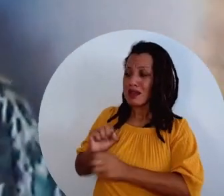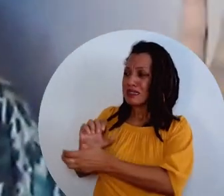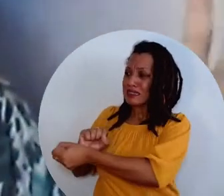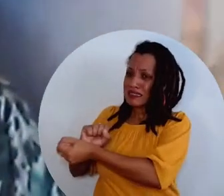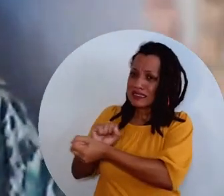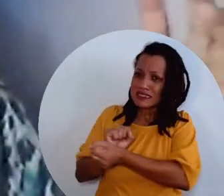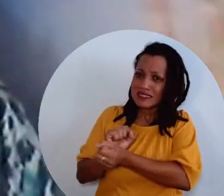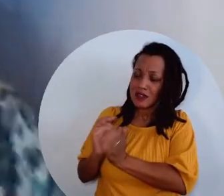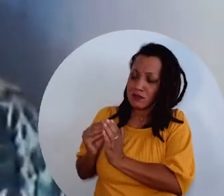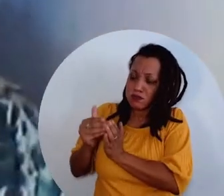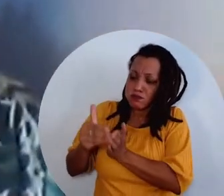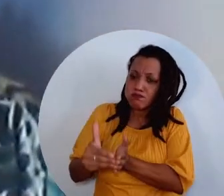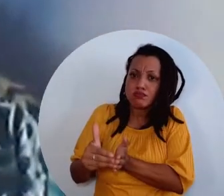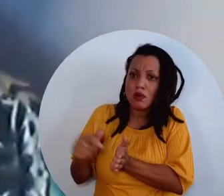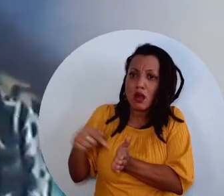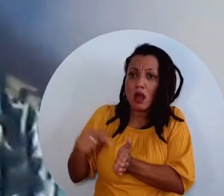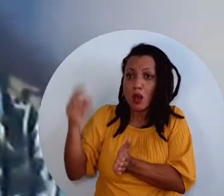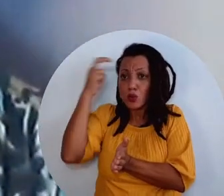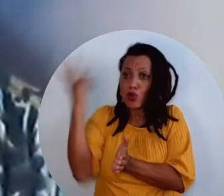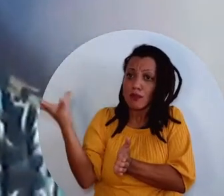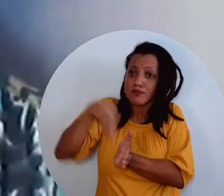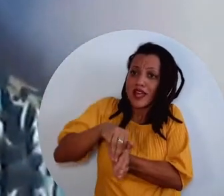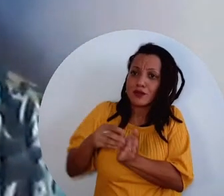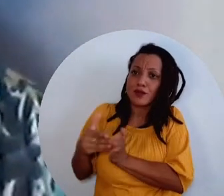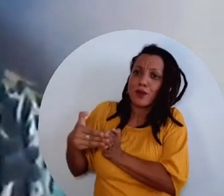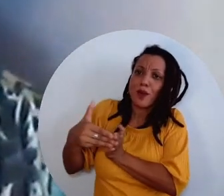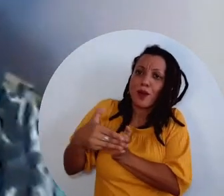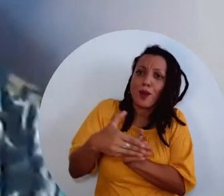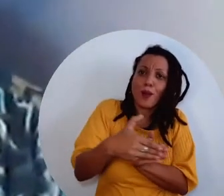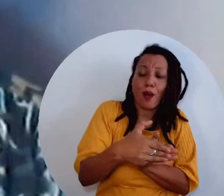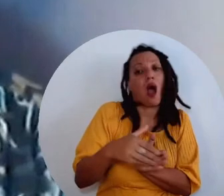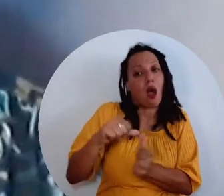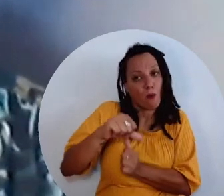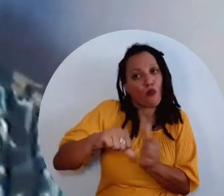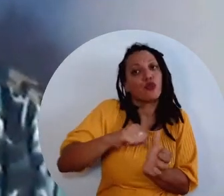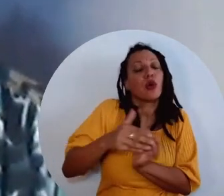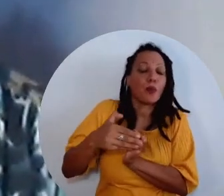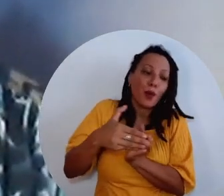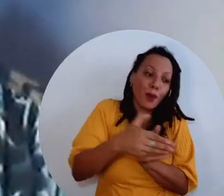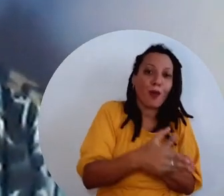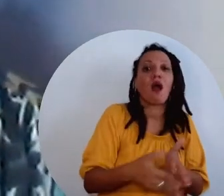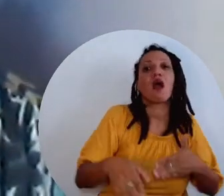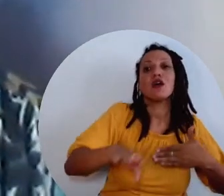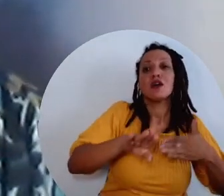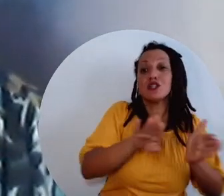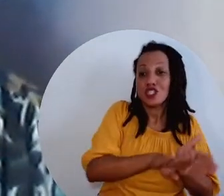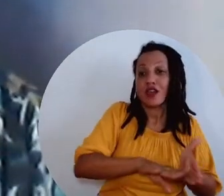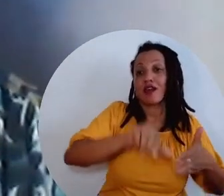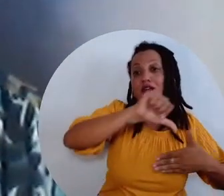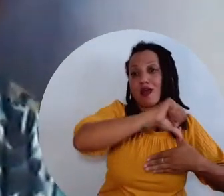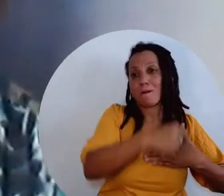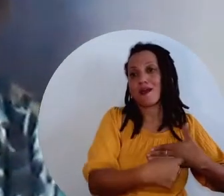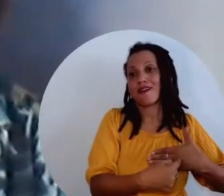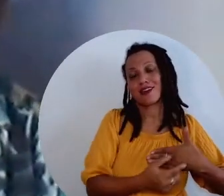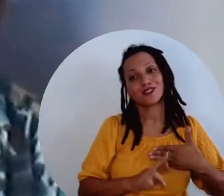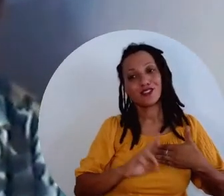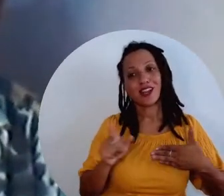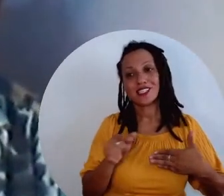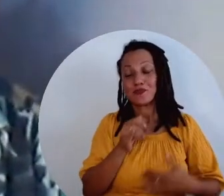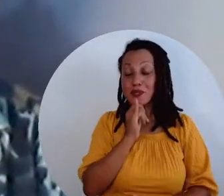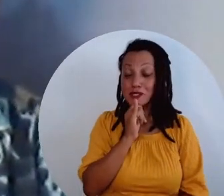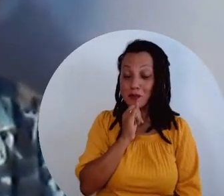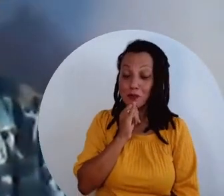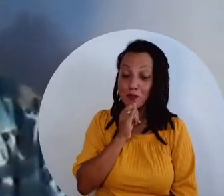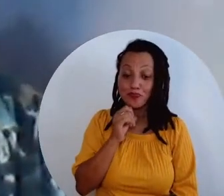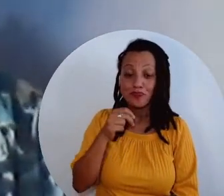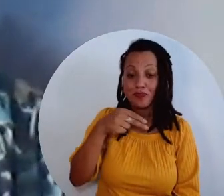desembarcam trabalhando numa transformação. E aí eu vou trazer a Nadove, que vai dizer o quê? Que as mulheres